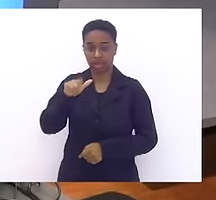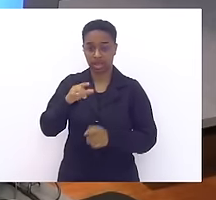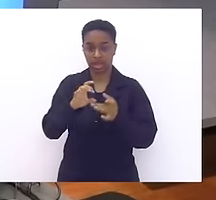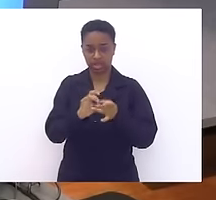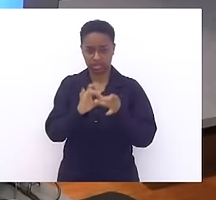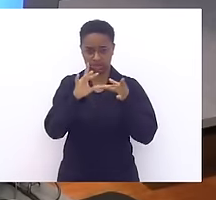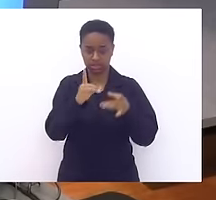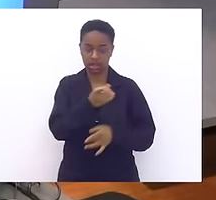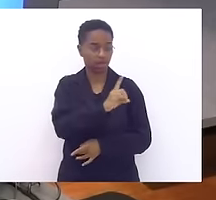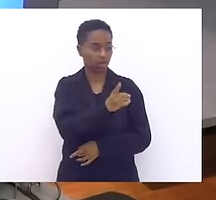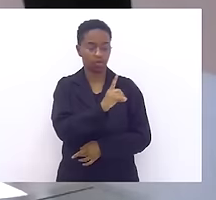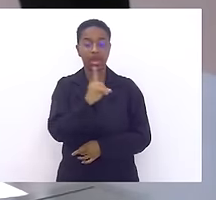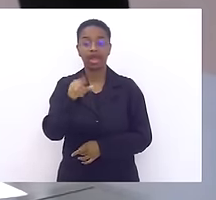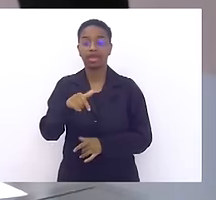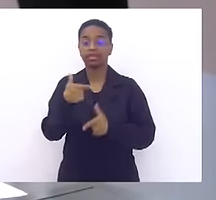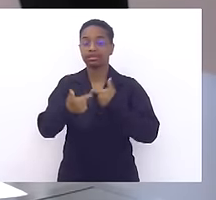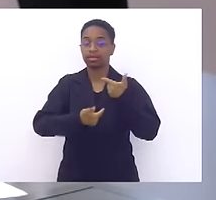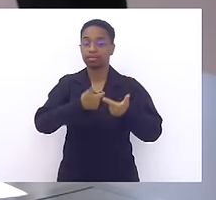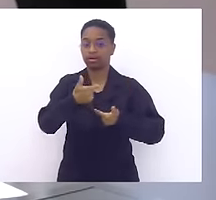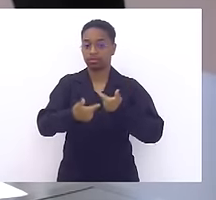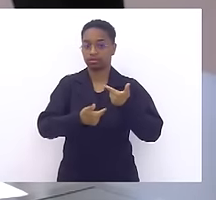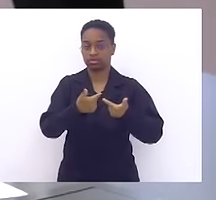isso entendeu